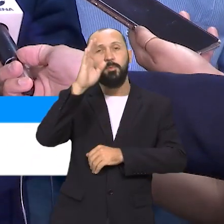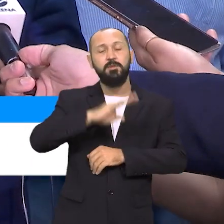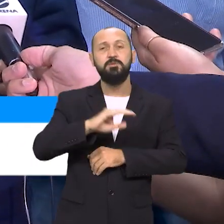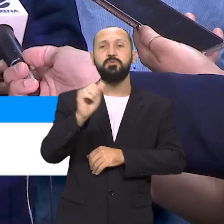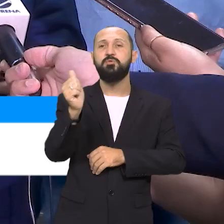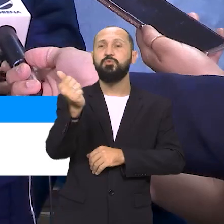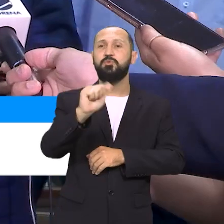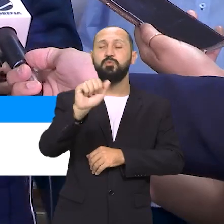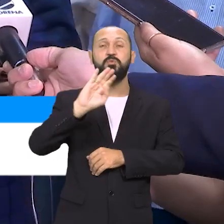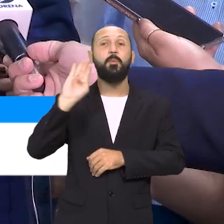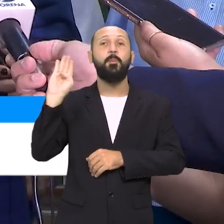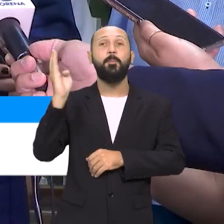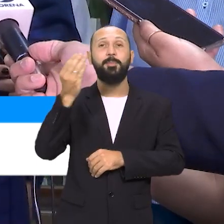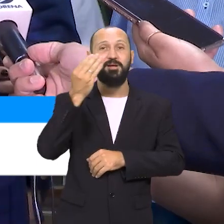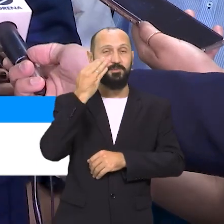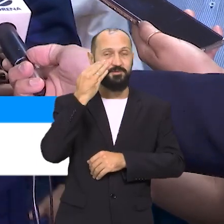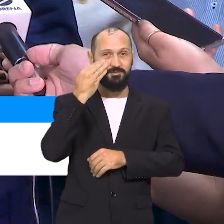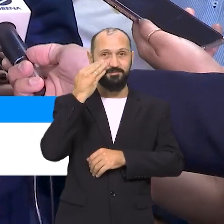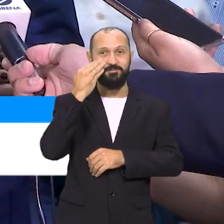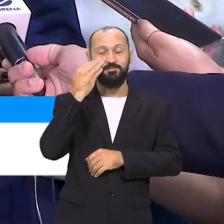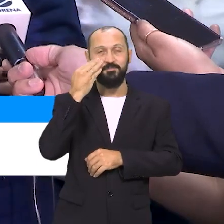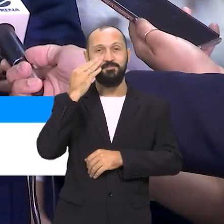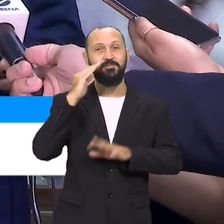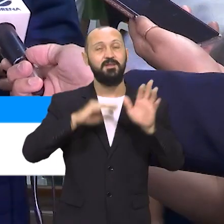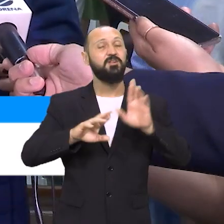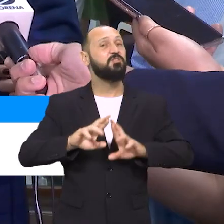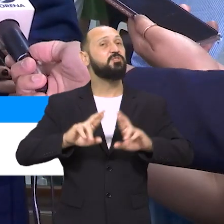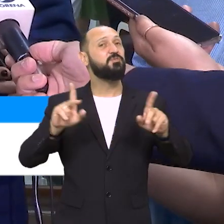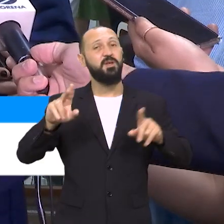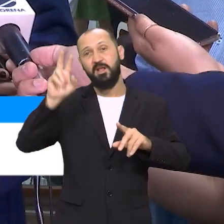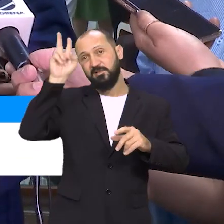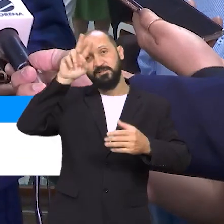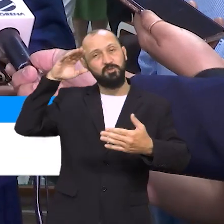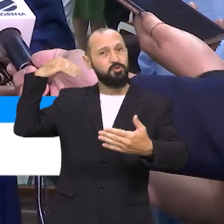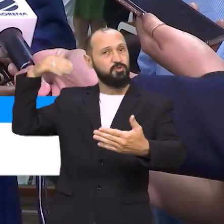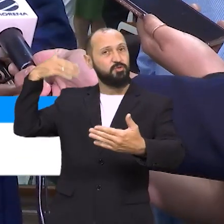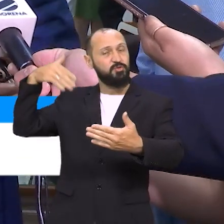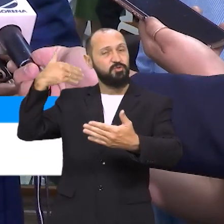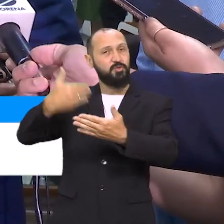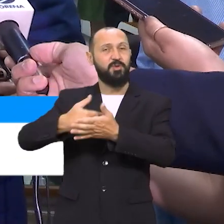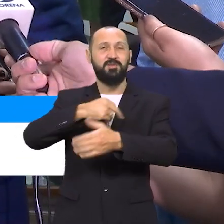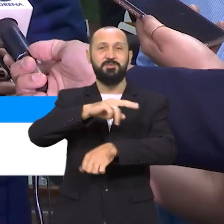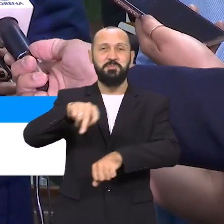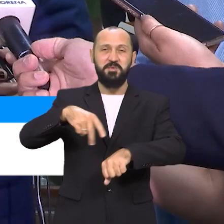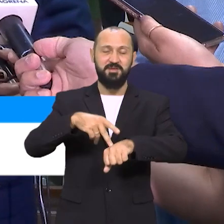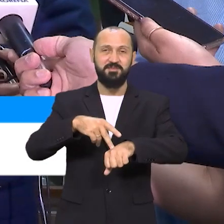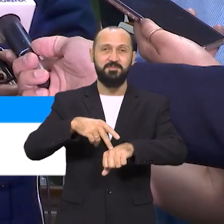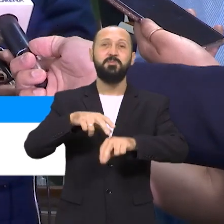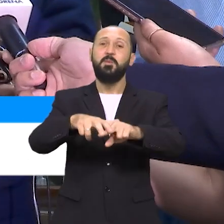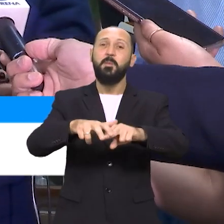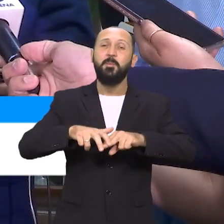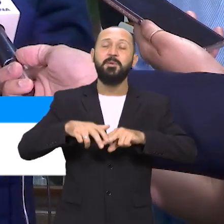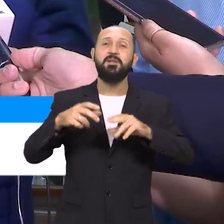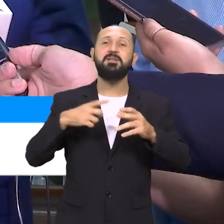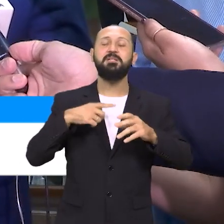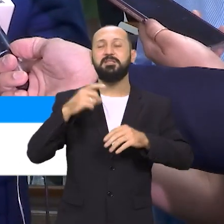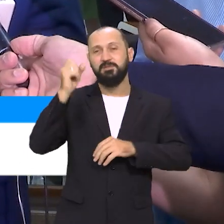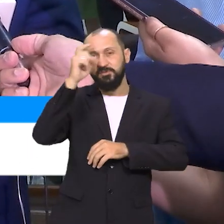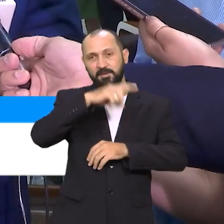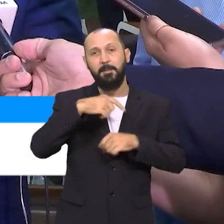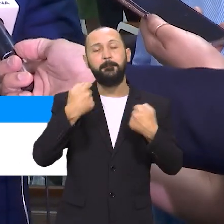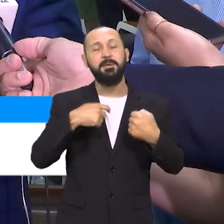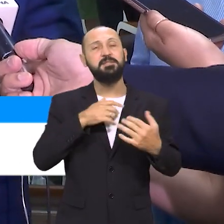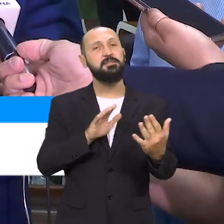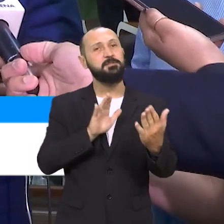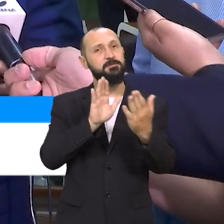planos de saúde brasileiros de 11 bilhões de reais, algo inédito na história do país. Portanto,